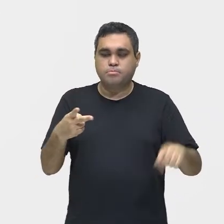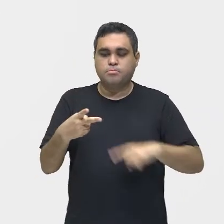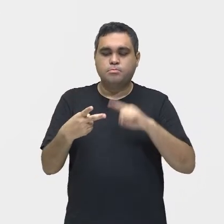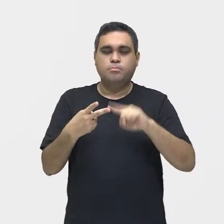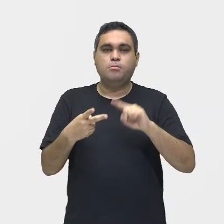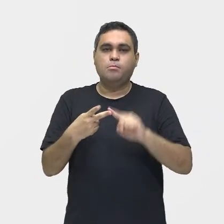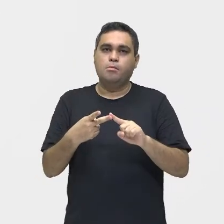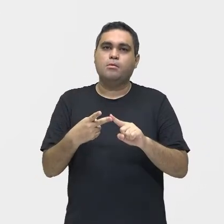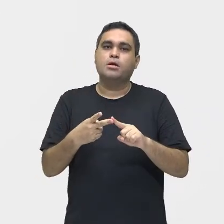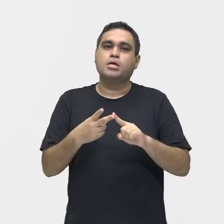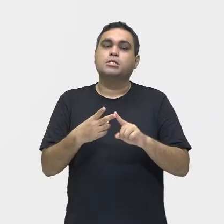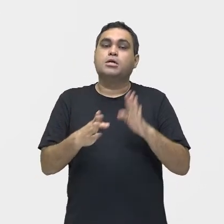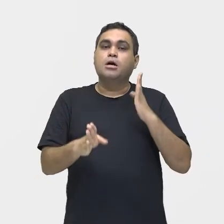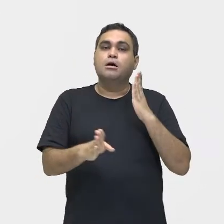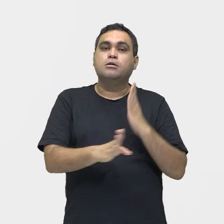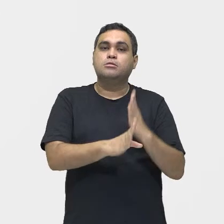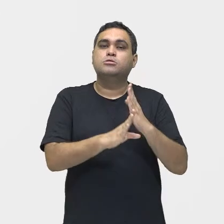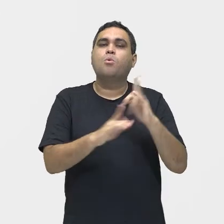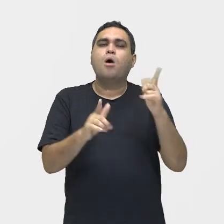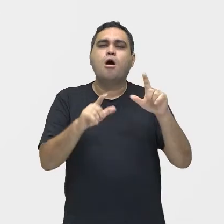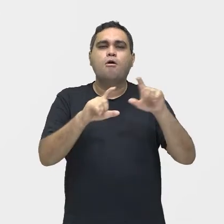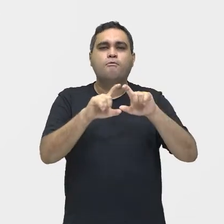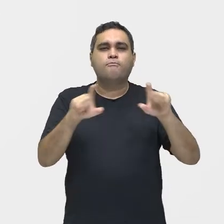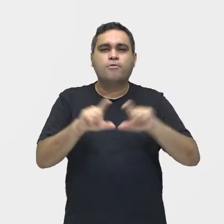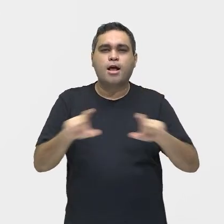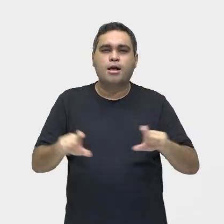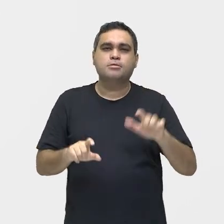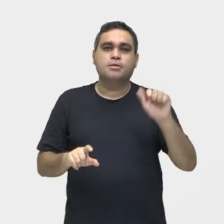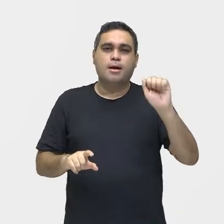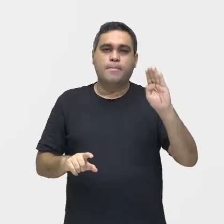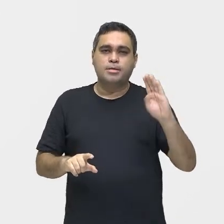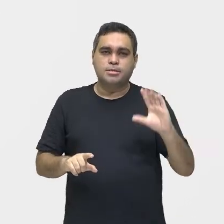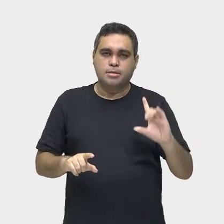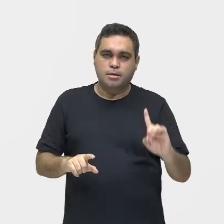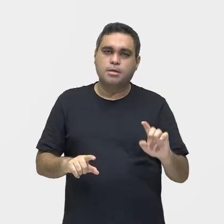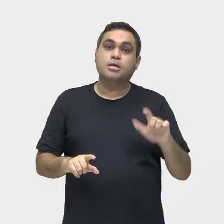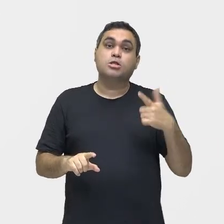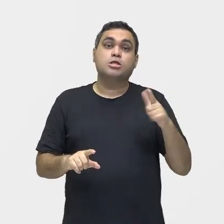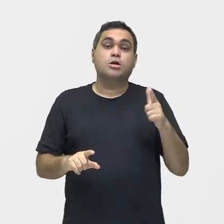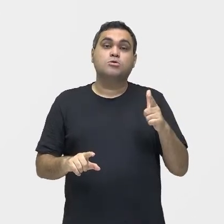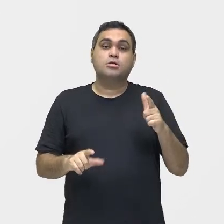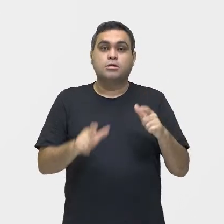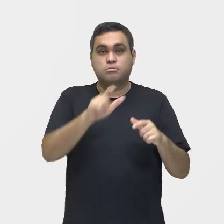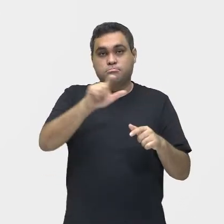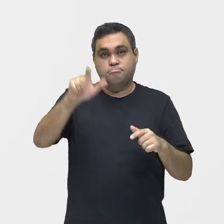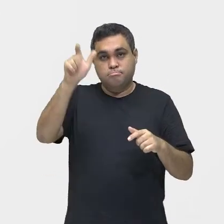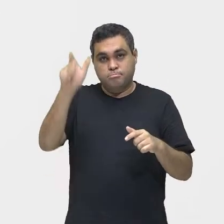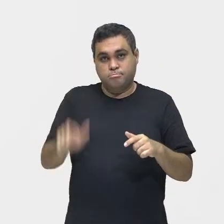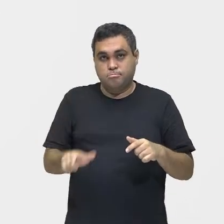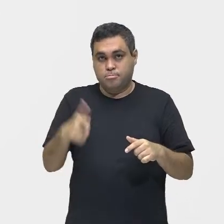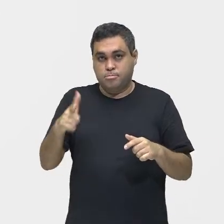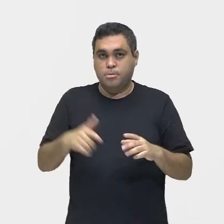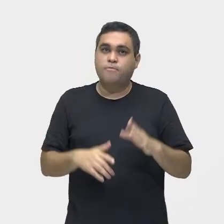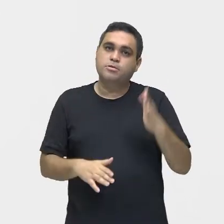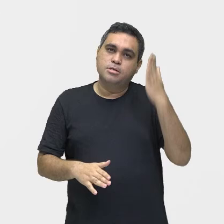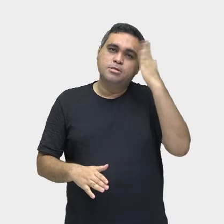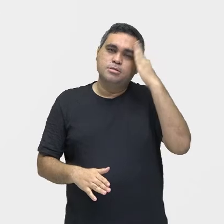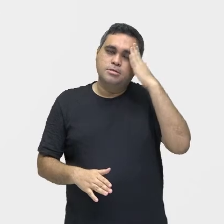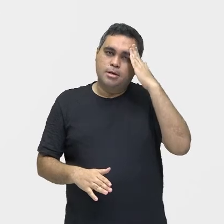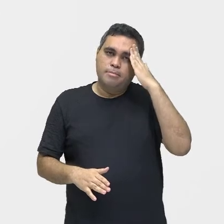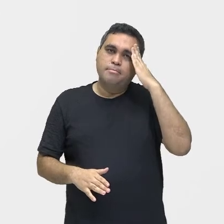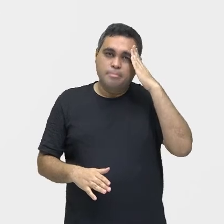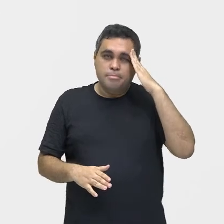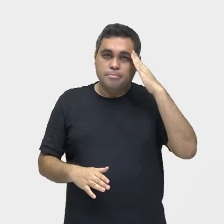assim: identifique qual das frases apresenta sujeito inexistente. Você já sabe que sujeito inexistente ou oração